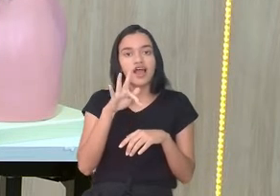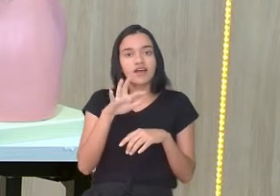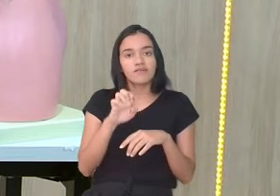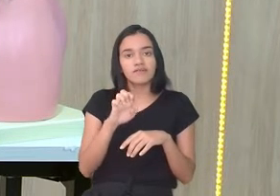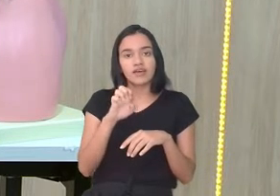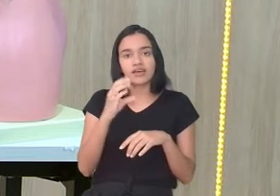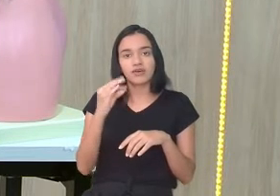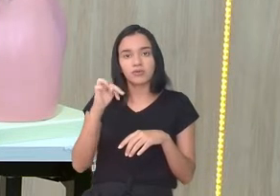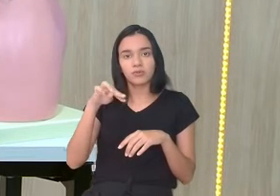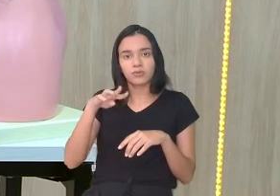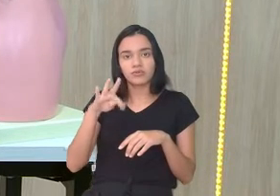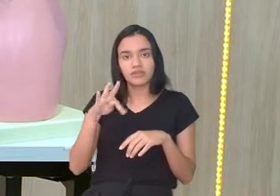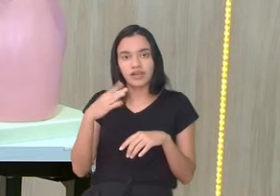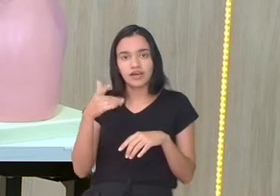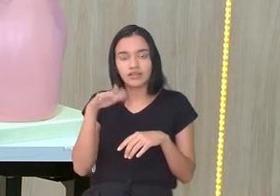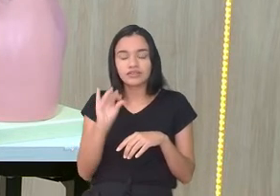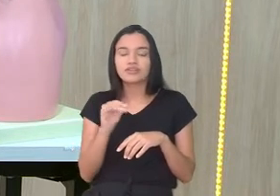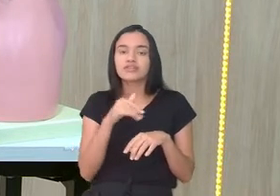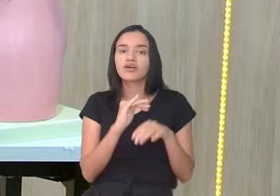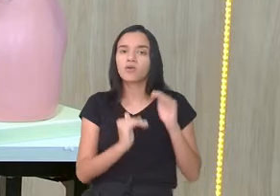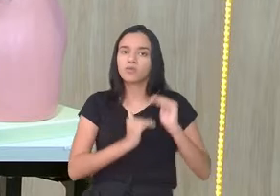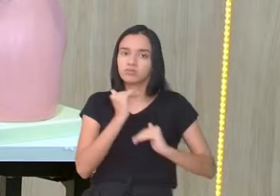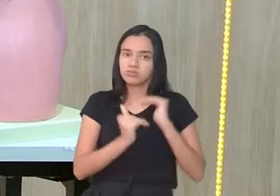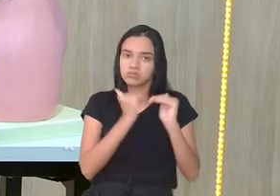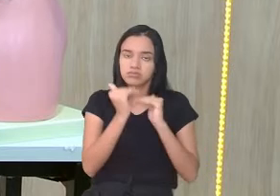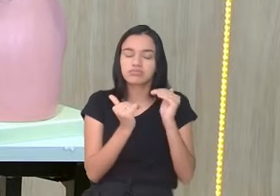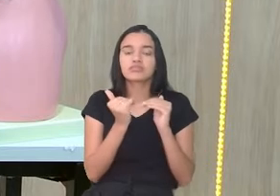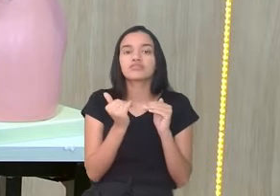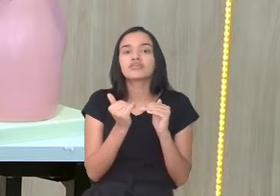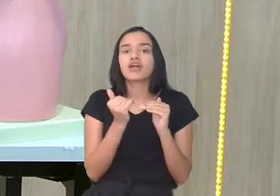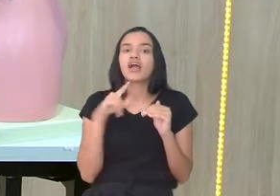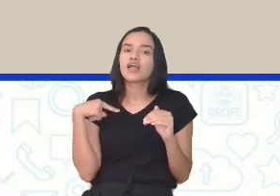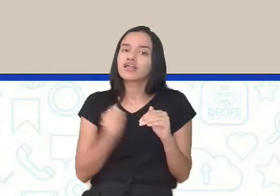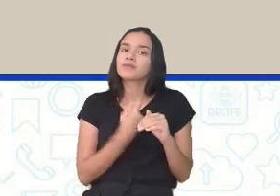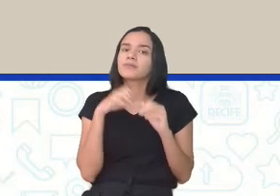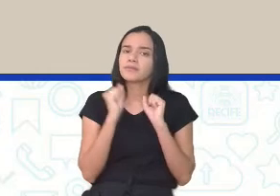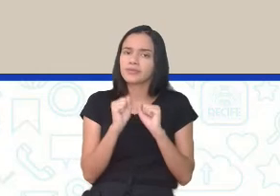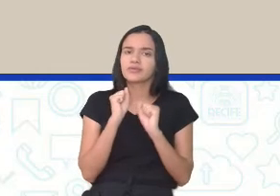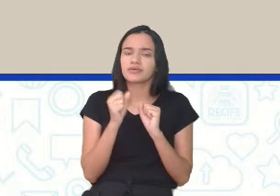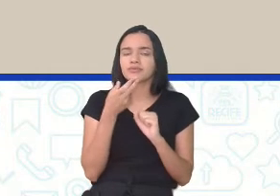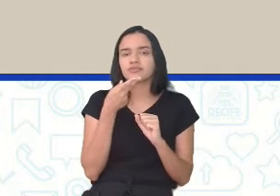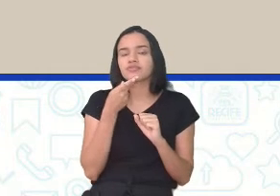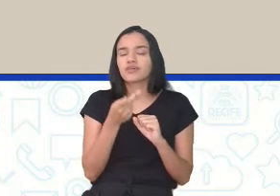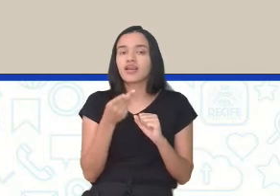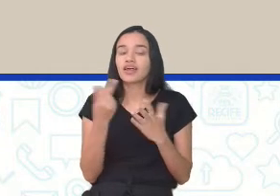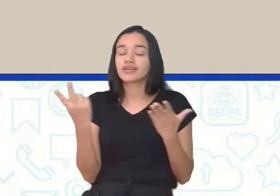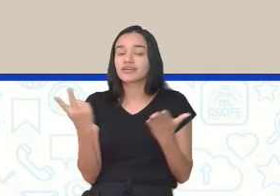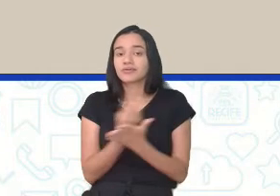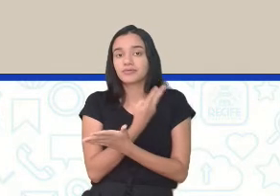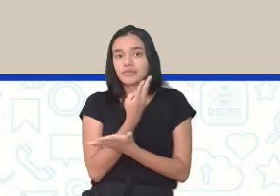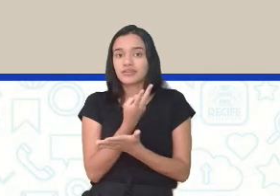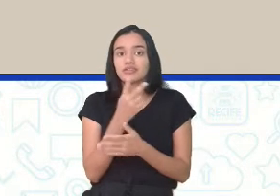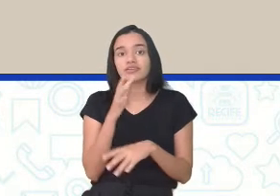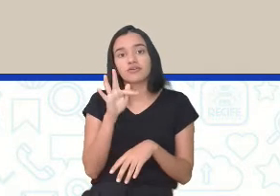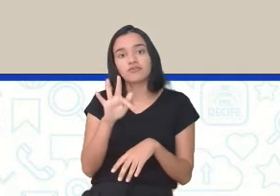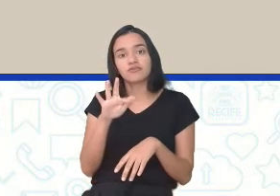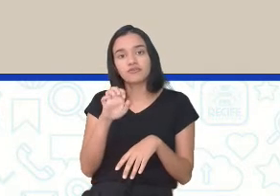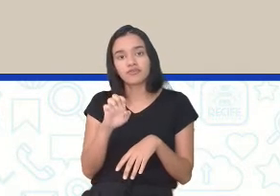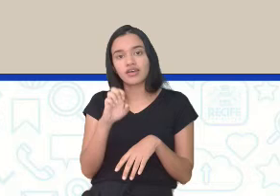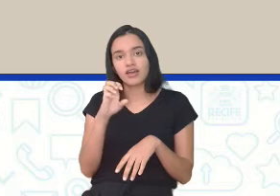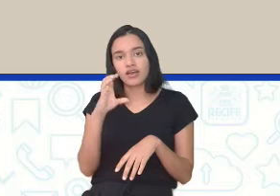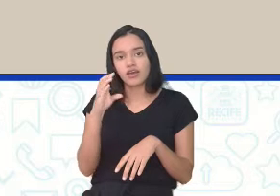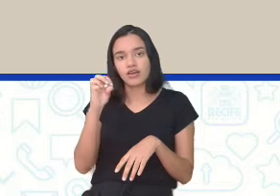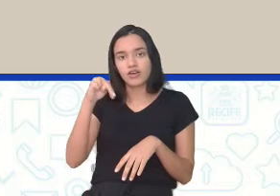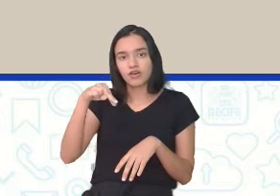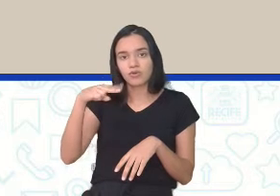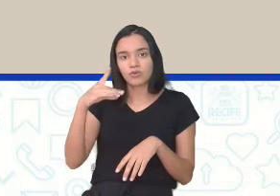é? Ocorreu o encontro do óvulo com o espermatozoide, nós já podemos dizer que aconteceu a fecundação, não é?